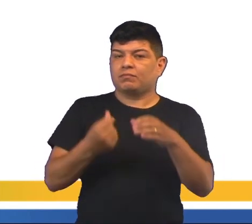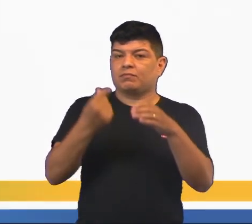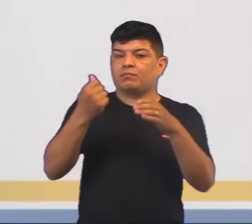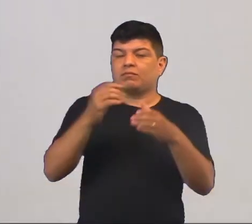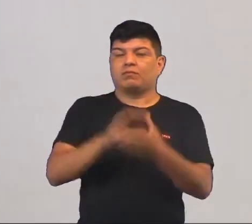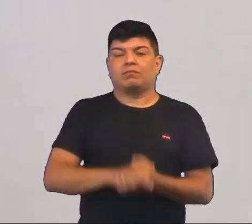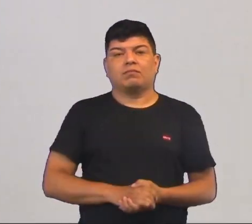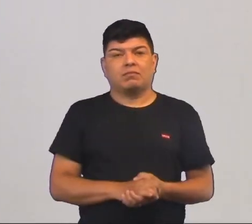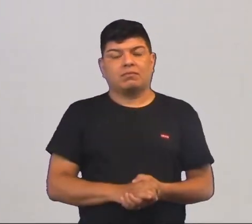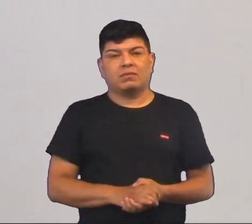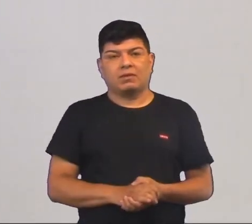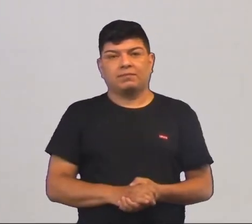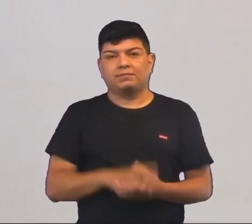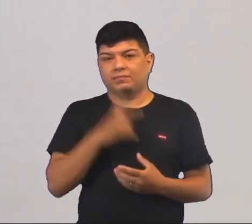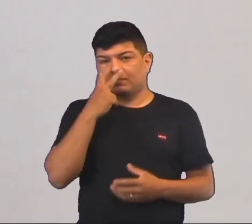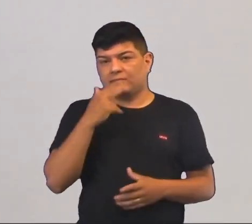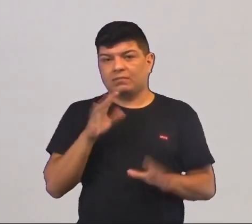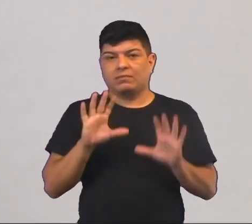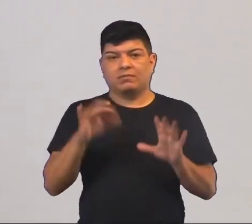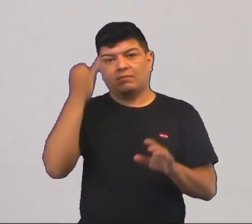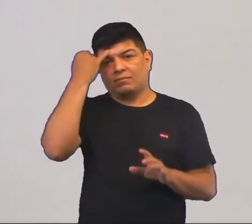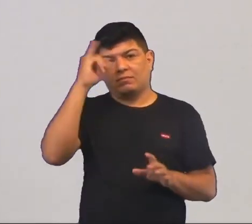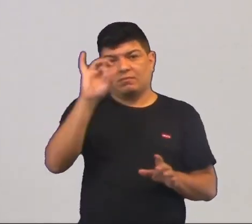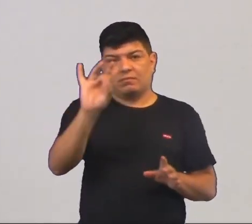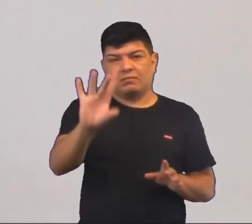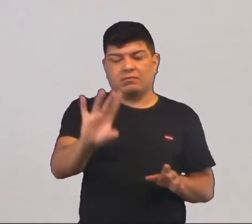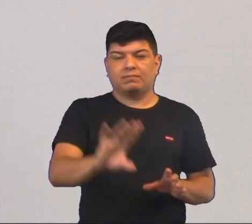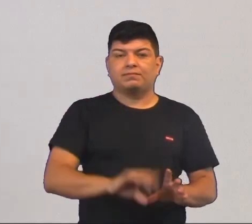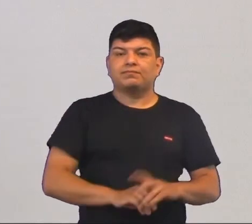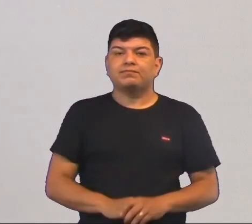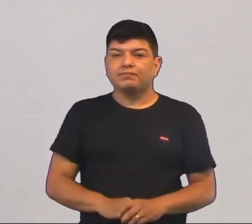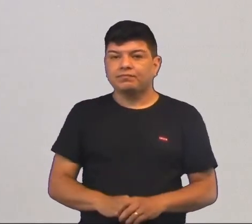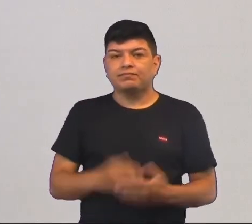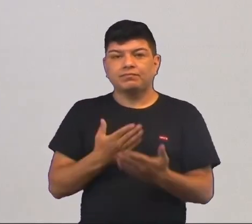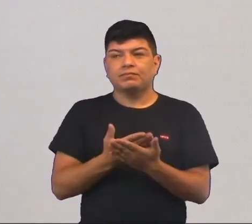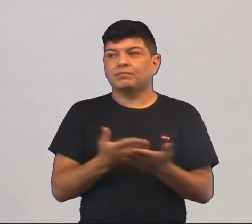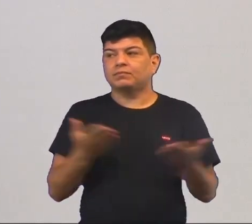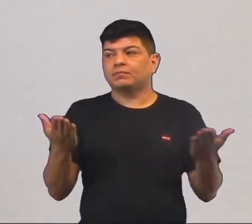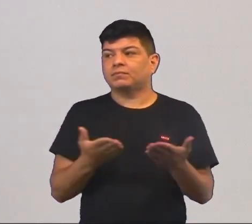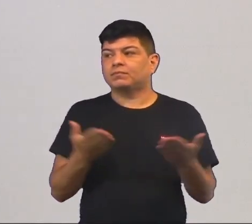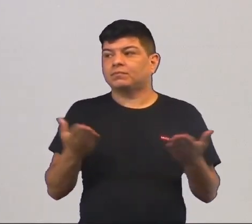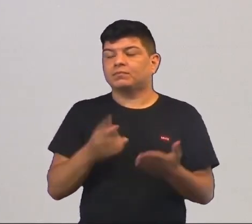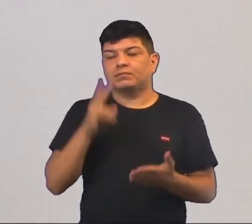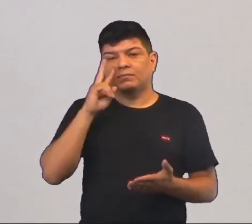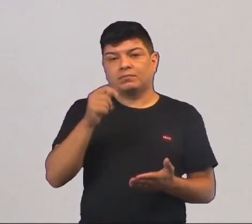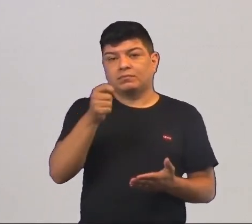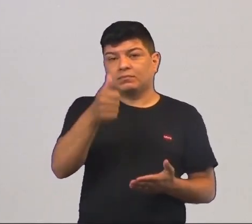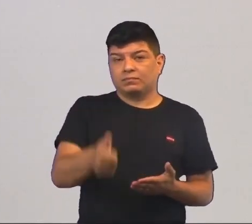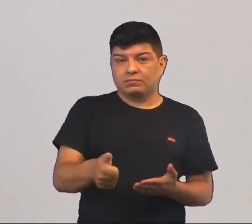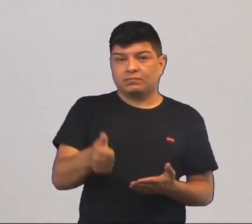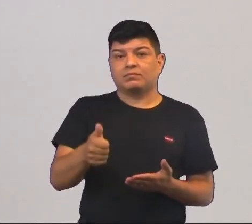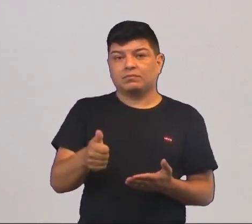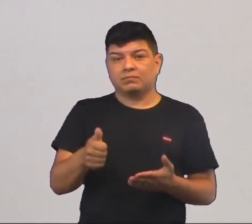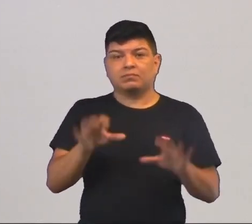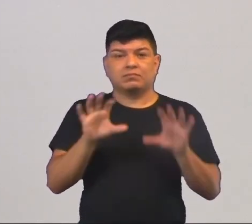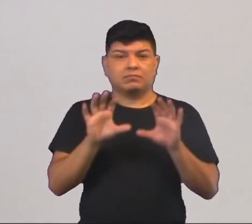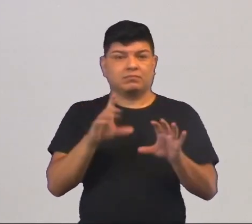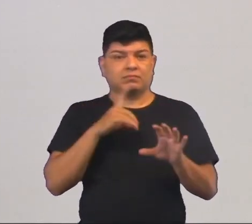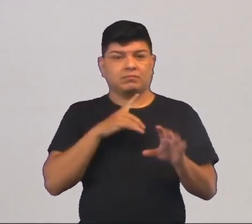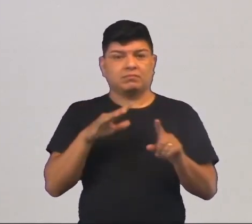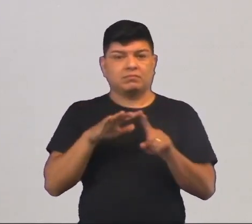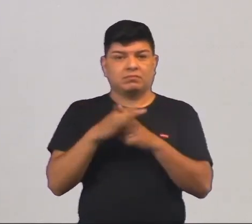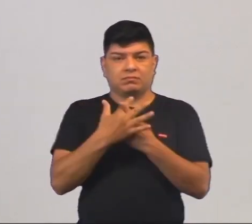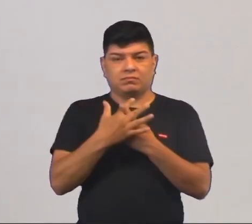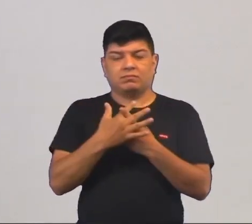capitalismo. Ele fica ali no campo das ideias. Então, na aula de hoje, a gente viu um pouquinho, né, sobre as vertentes